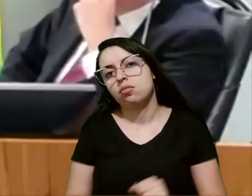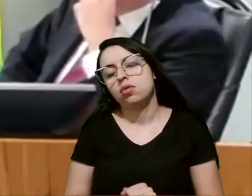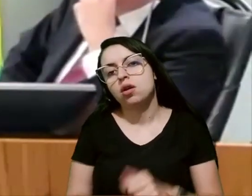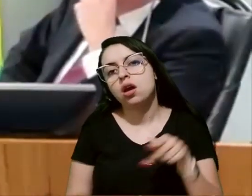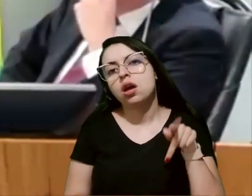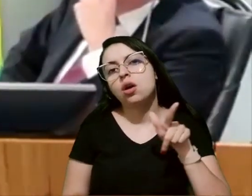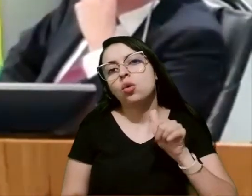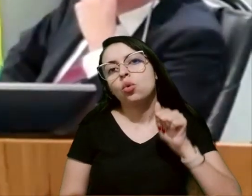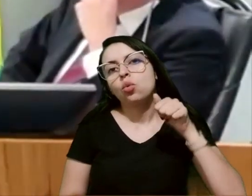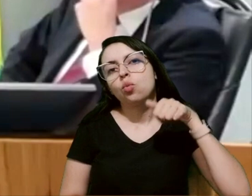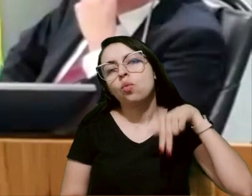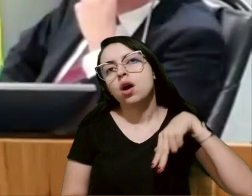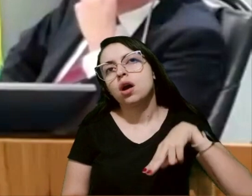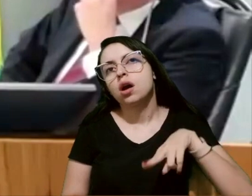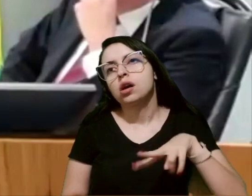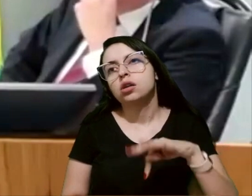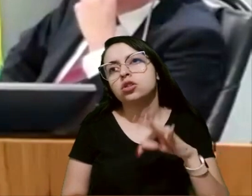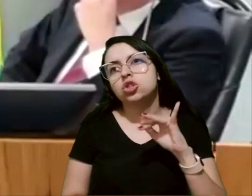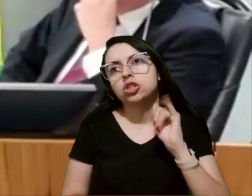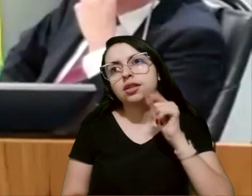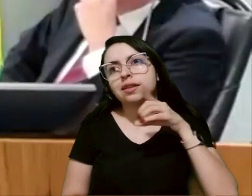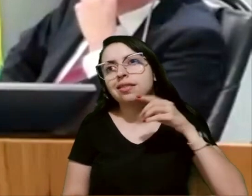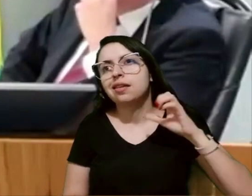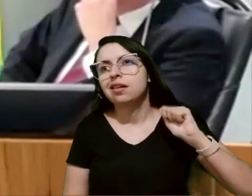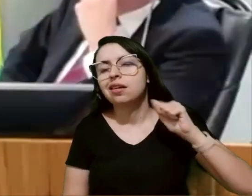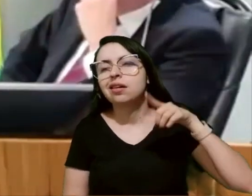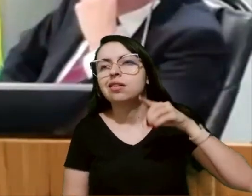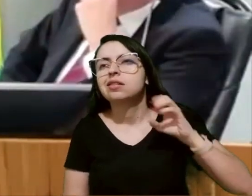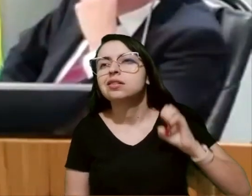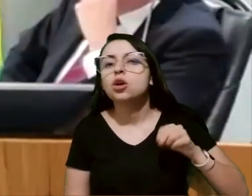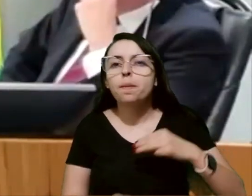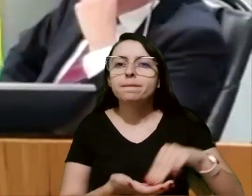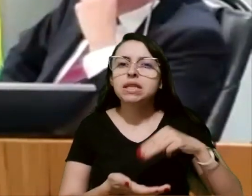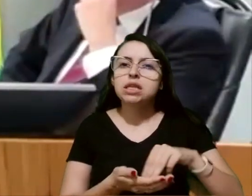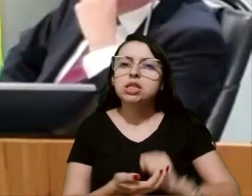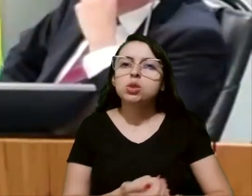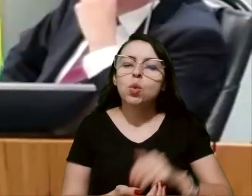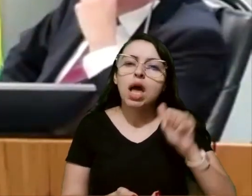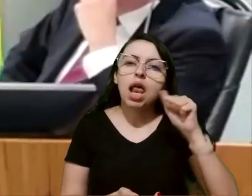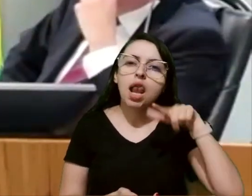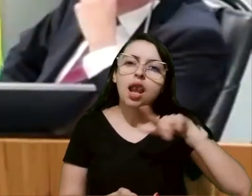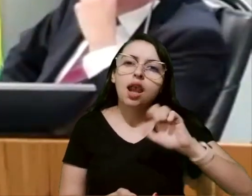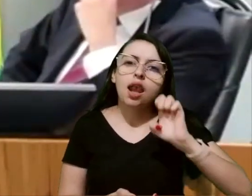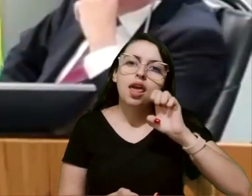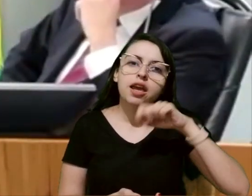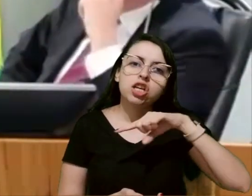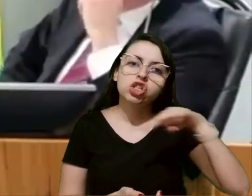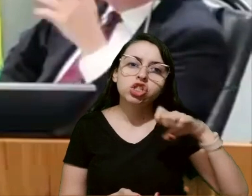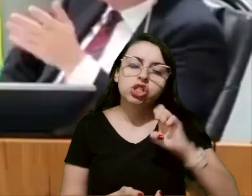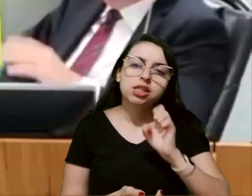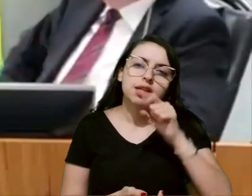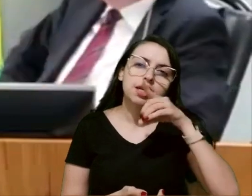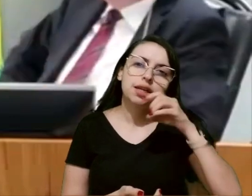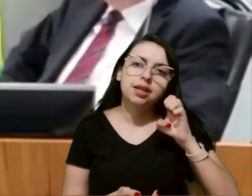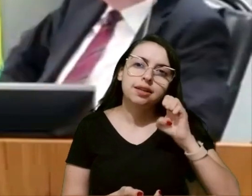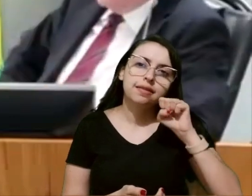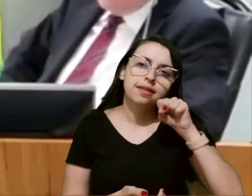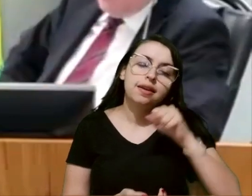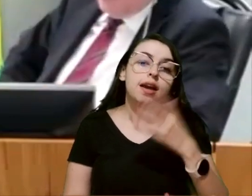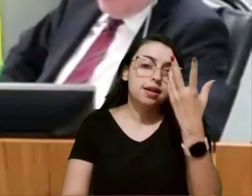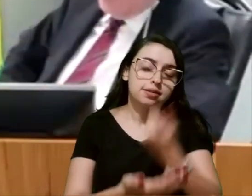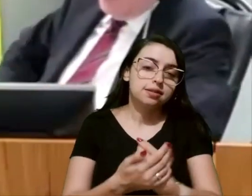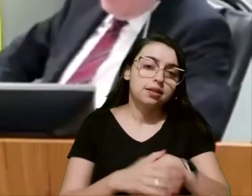aparece assim, eu não sei, semana retrasada, o ministro Alexandre de Moraes proferiu um voto na questão da legalização do uso,